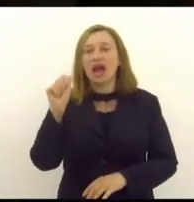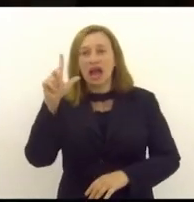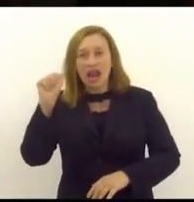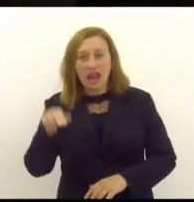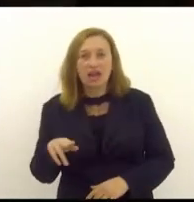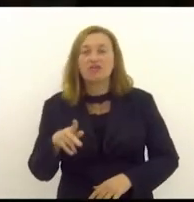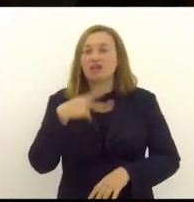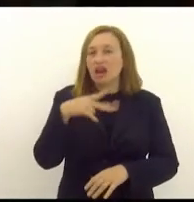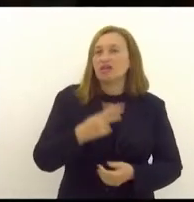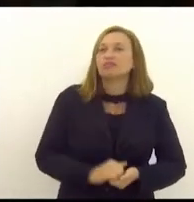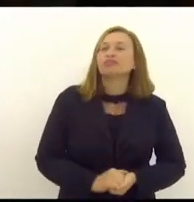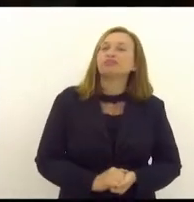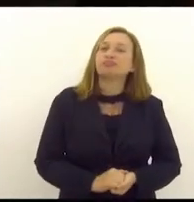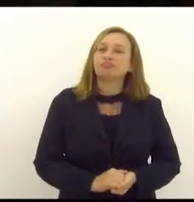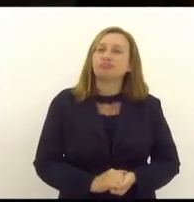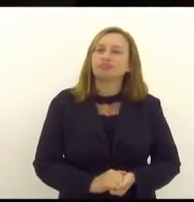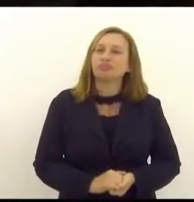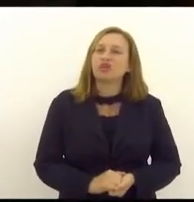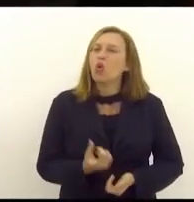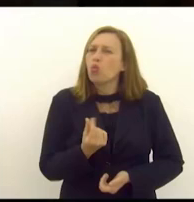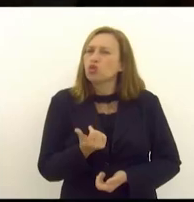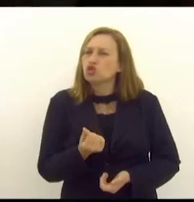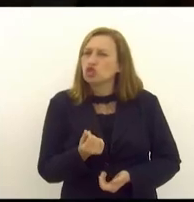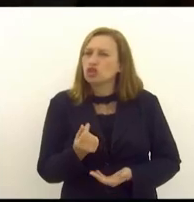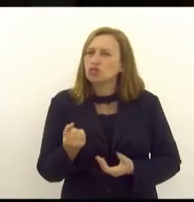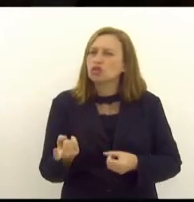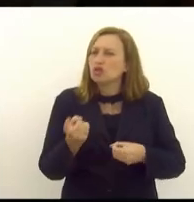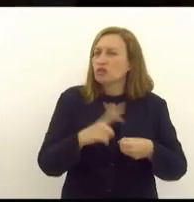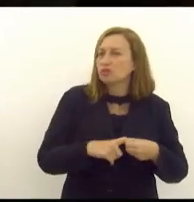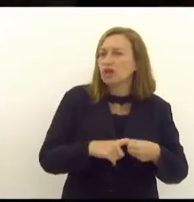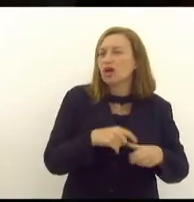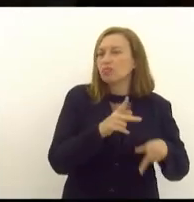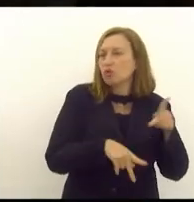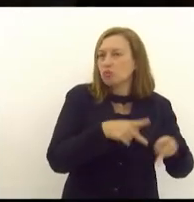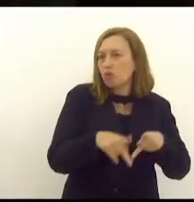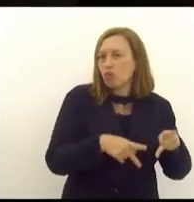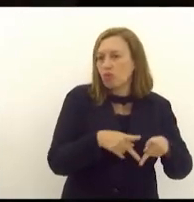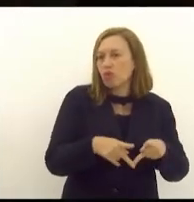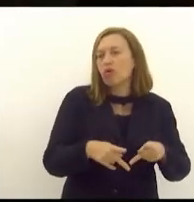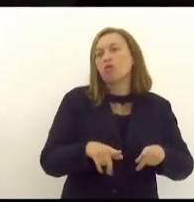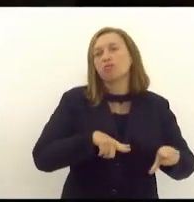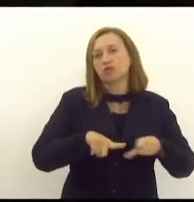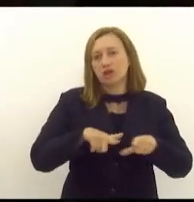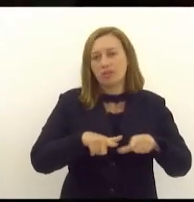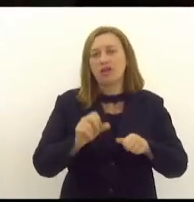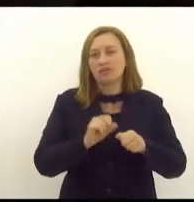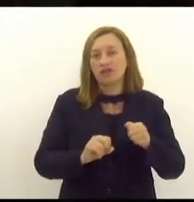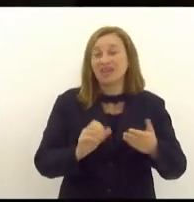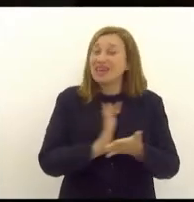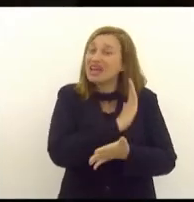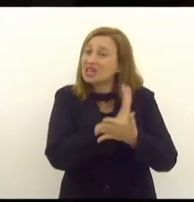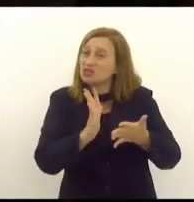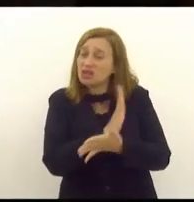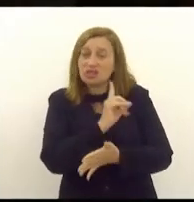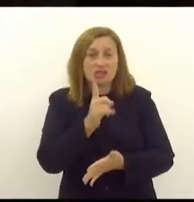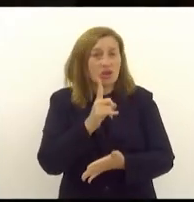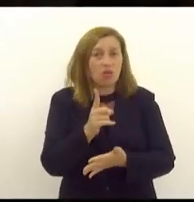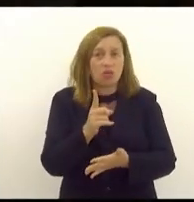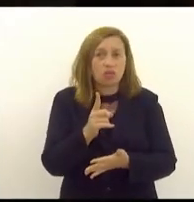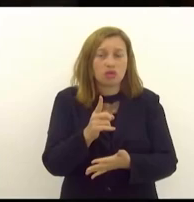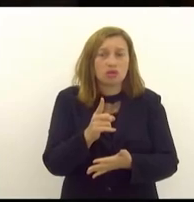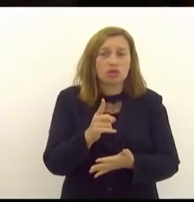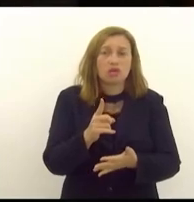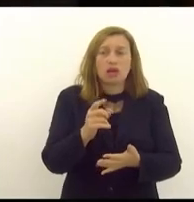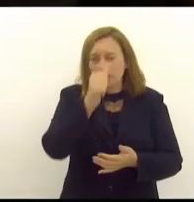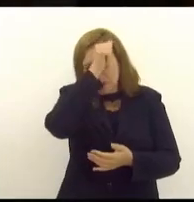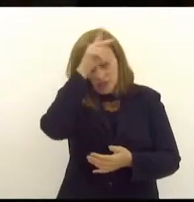salientar que o dinheiro tem que retornar pra população com os serviços de uma emprestados e muitas das vezes não é isso que as